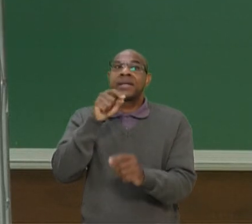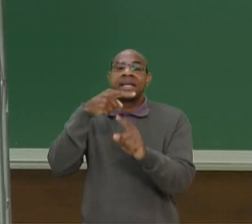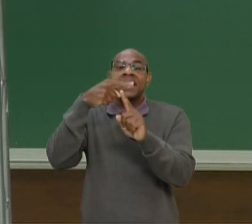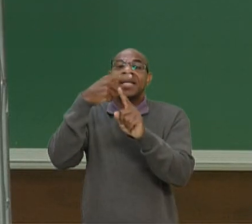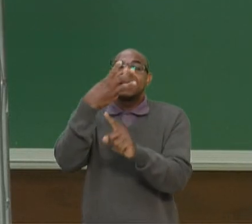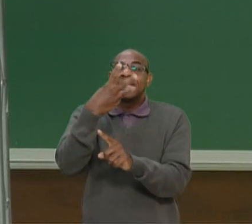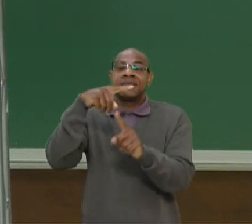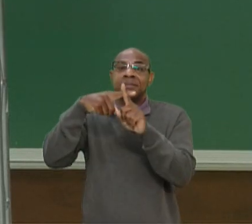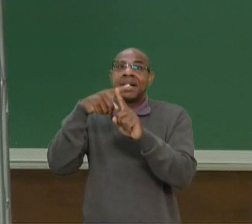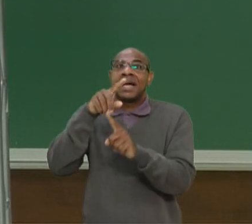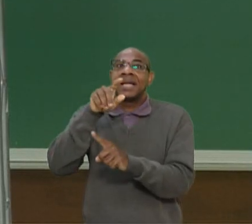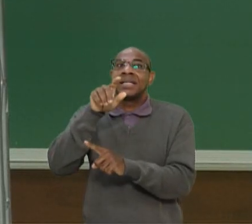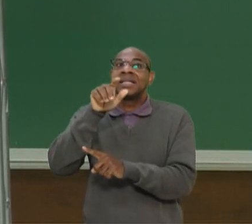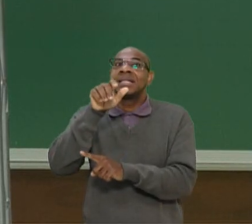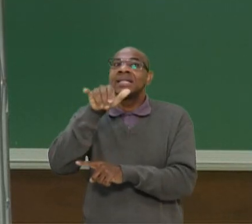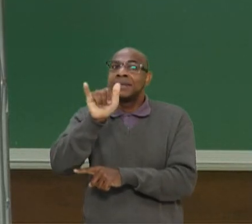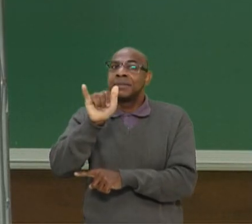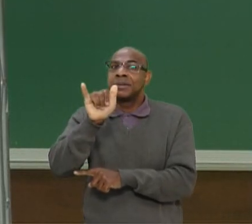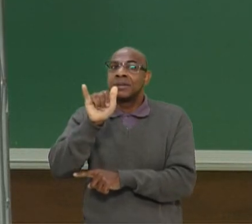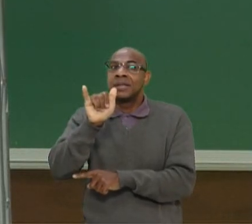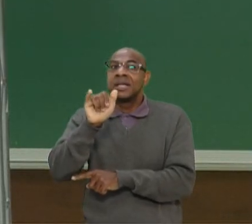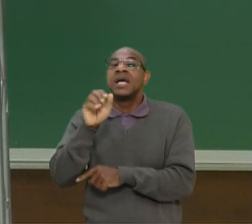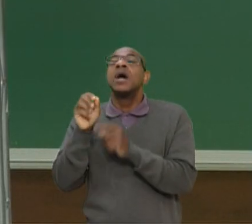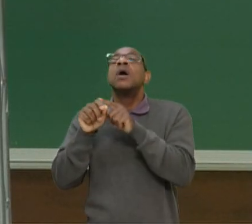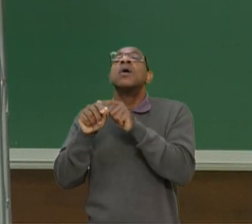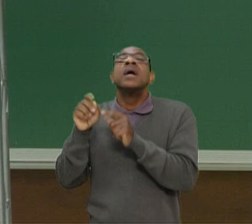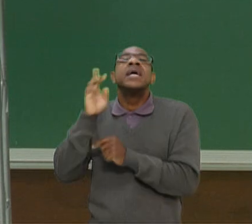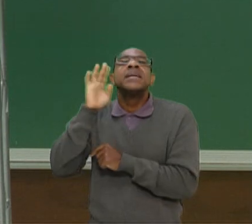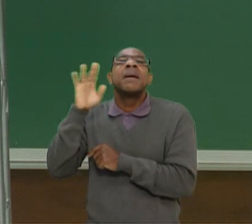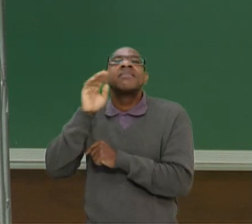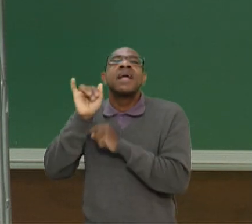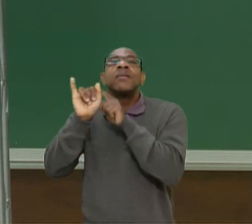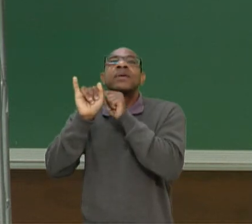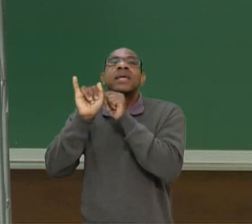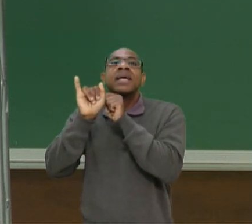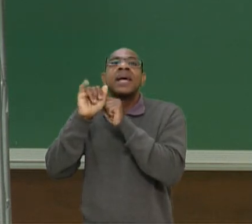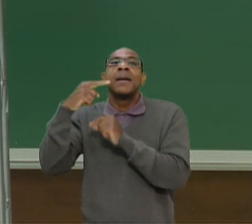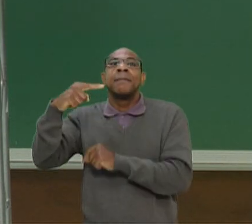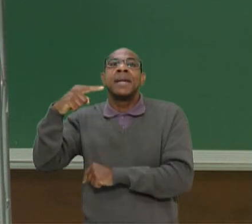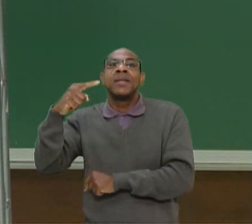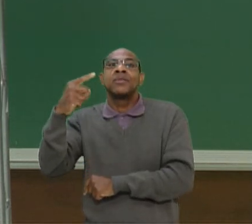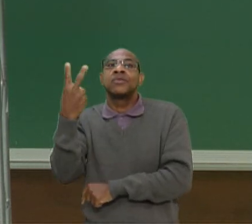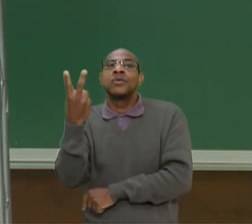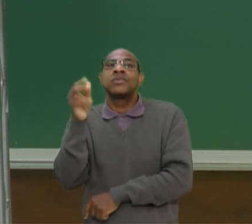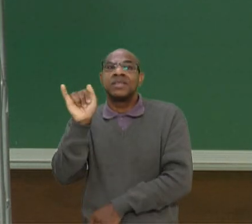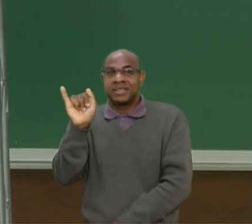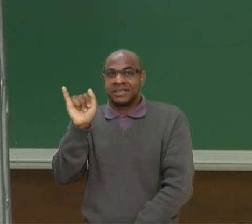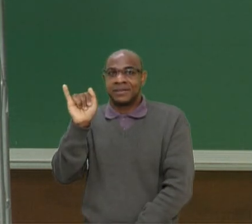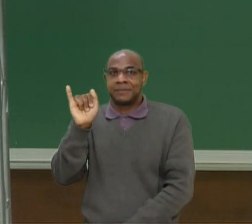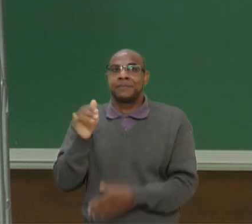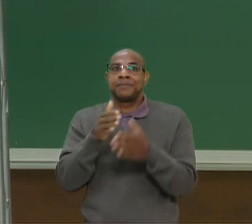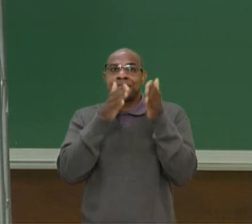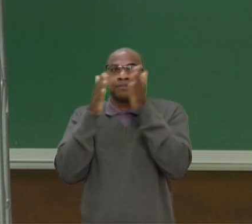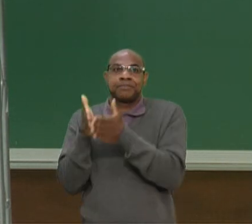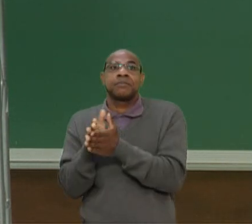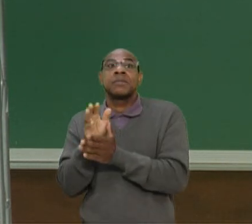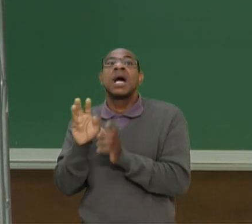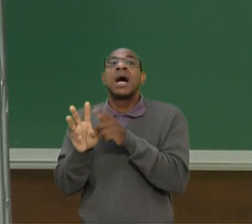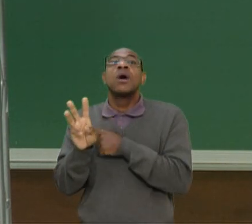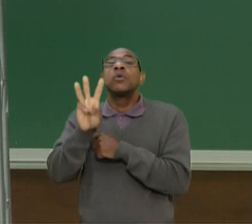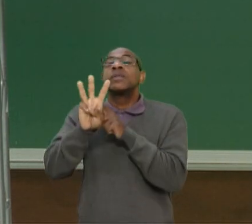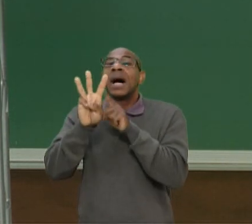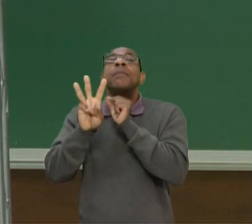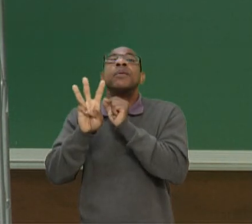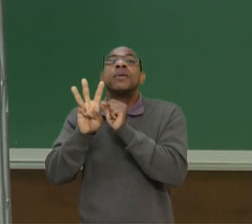y, parte imaginária menos 2i. Esse exercício é fundamental a gente identificar a parte real e parte imaginária.